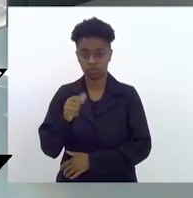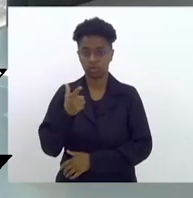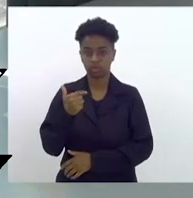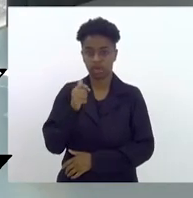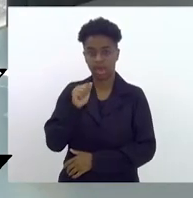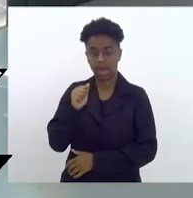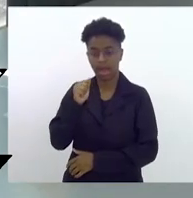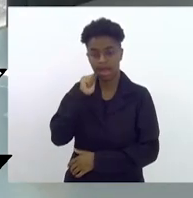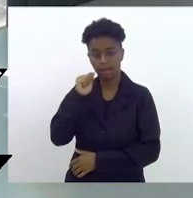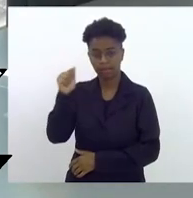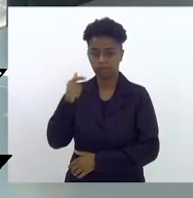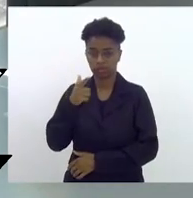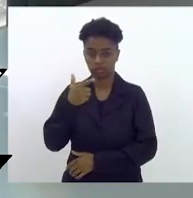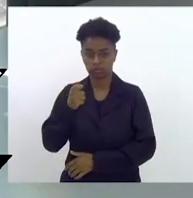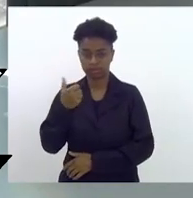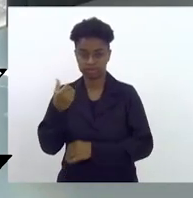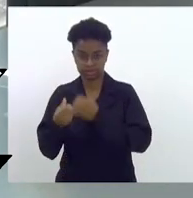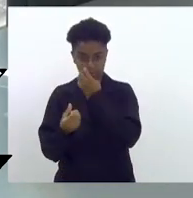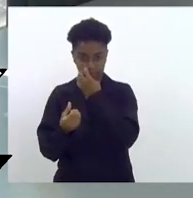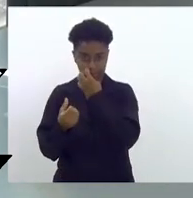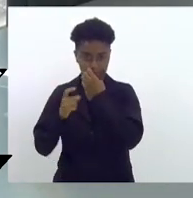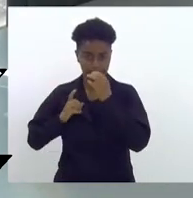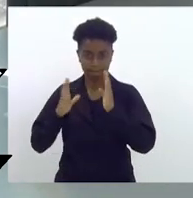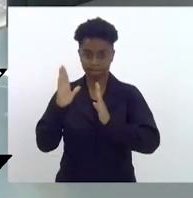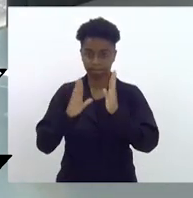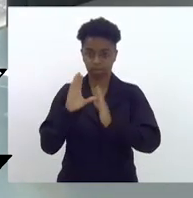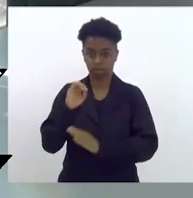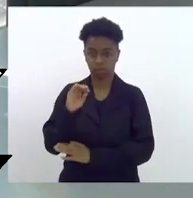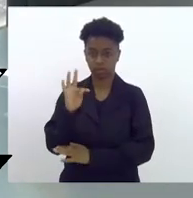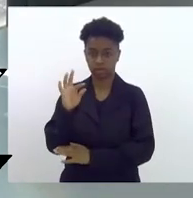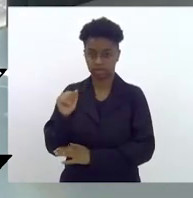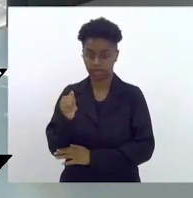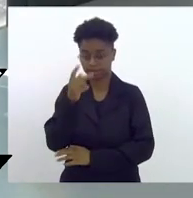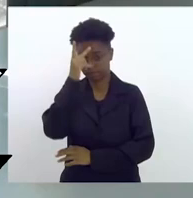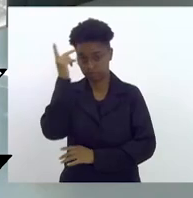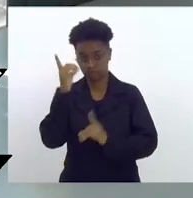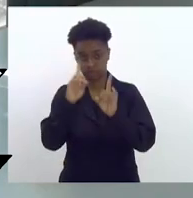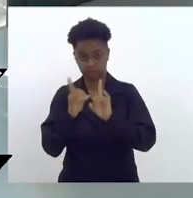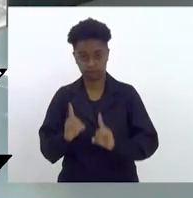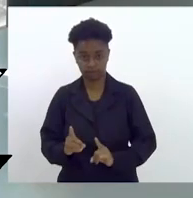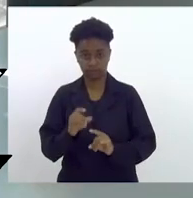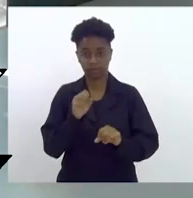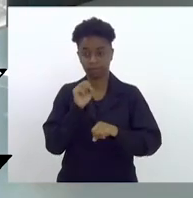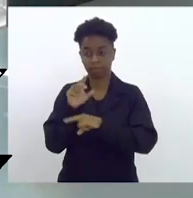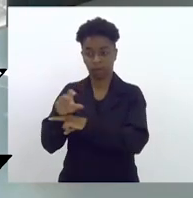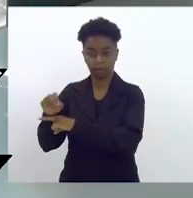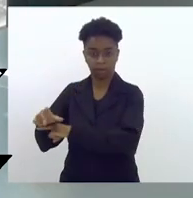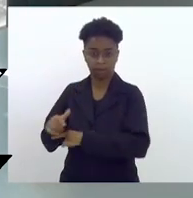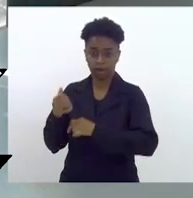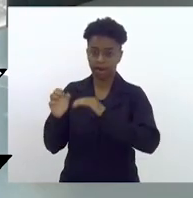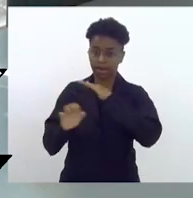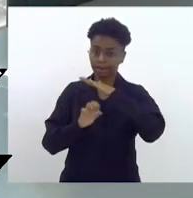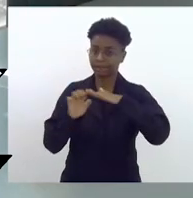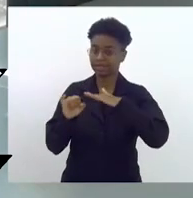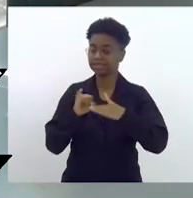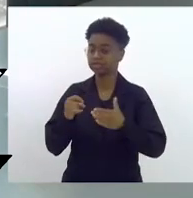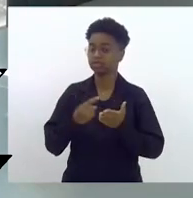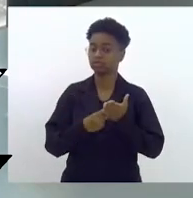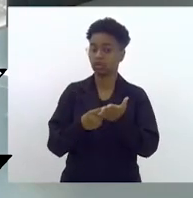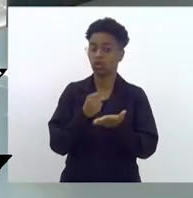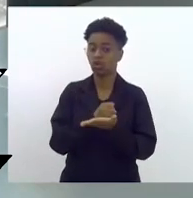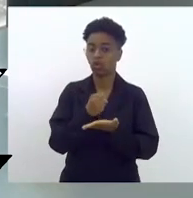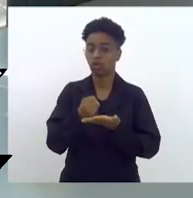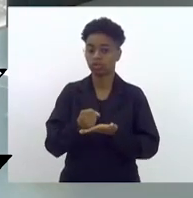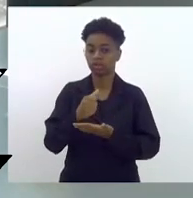2016 que estabelece regime de cotas para pessoas com deficiência para as empresas que firmarem contrato